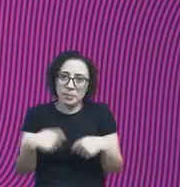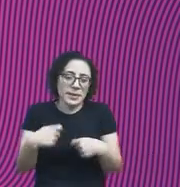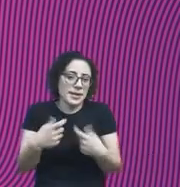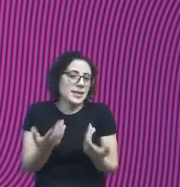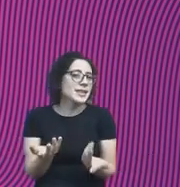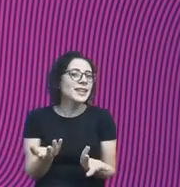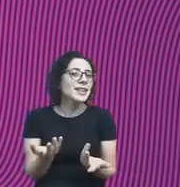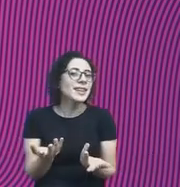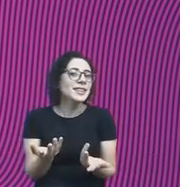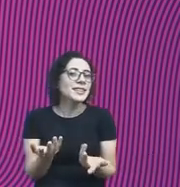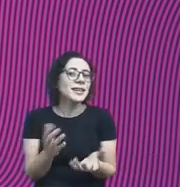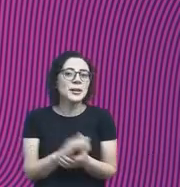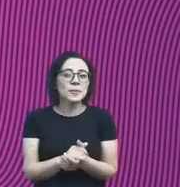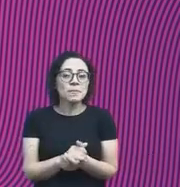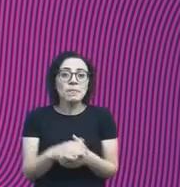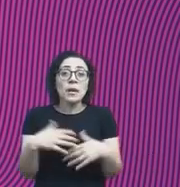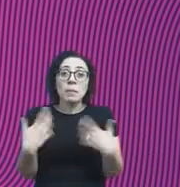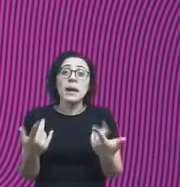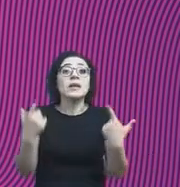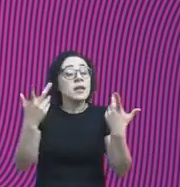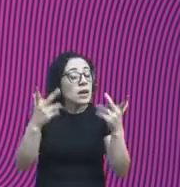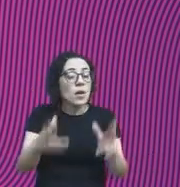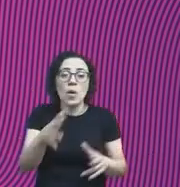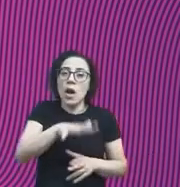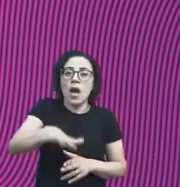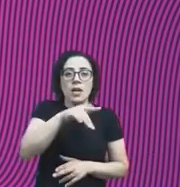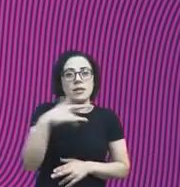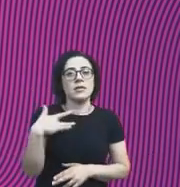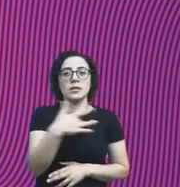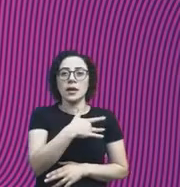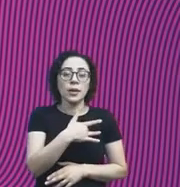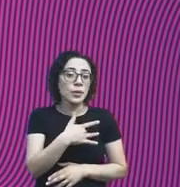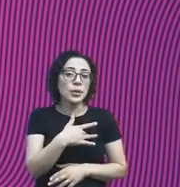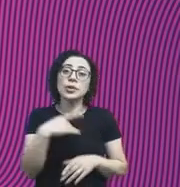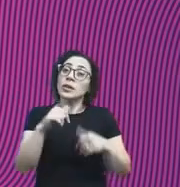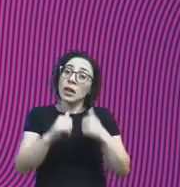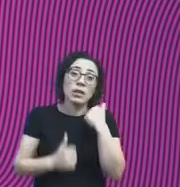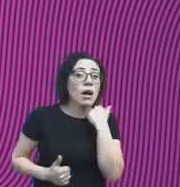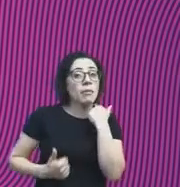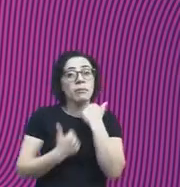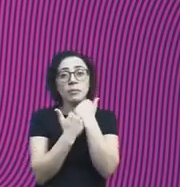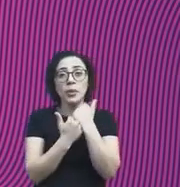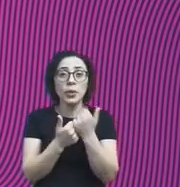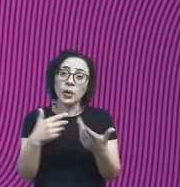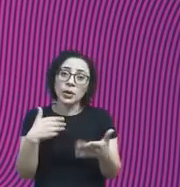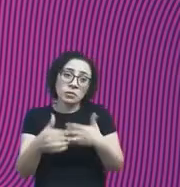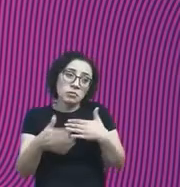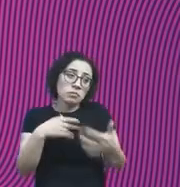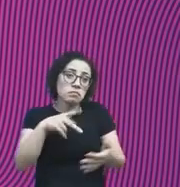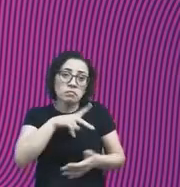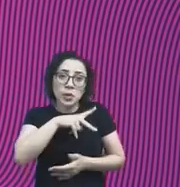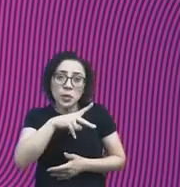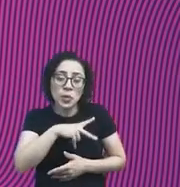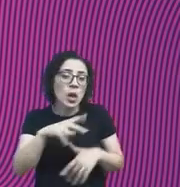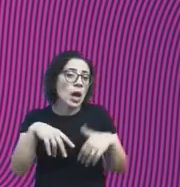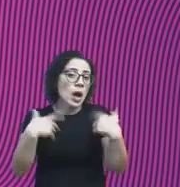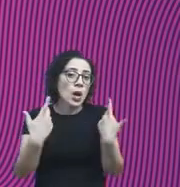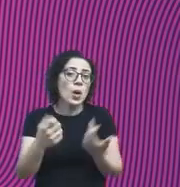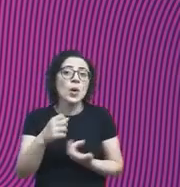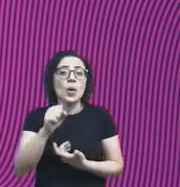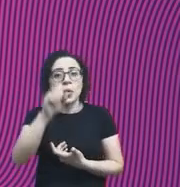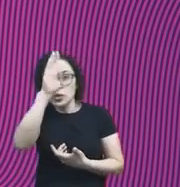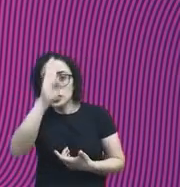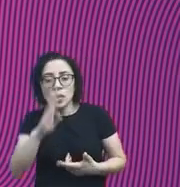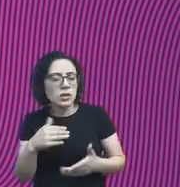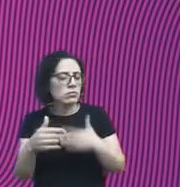seja da iniciativa privada, para fazer essa transformação. E aqui eu quero dizer uma coisa, isso não é uma coisa de